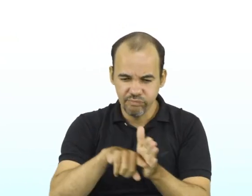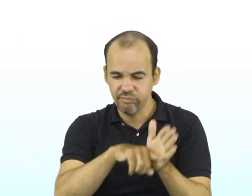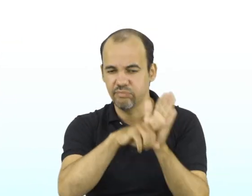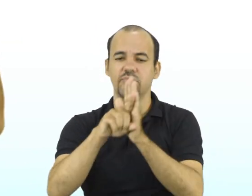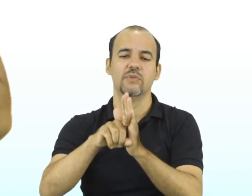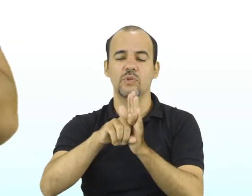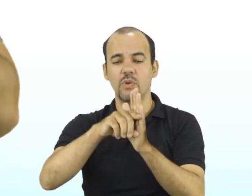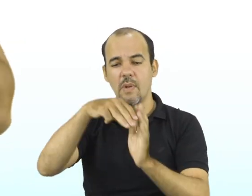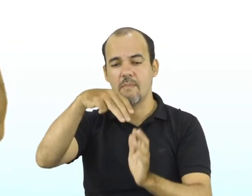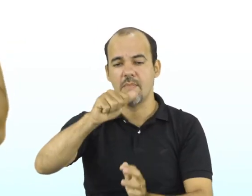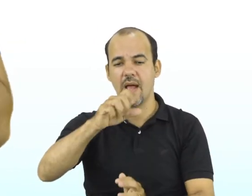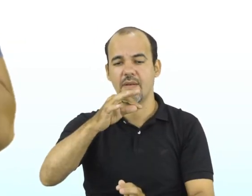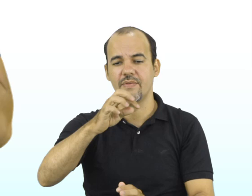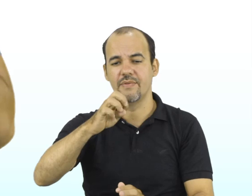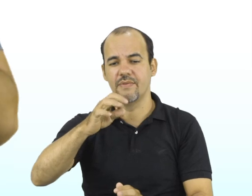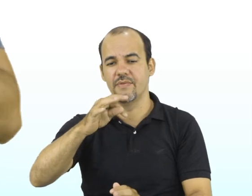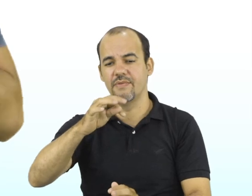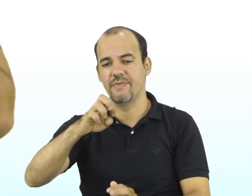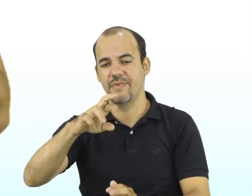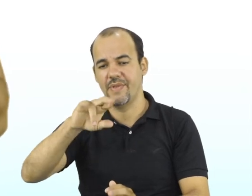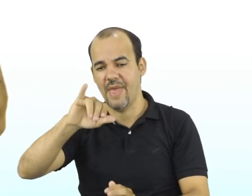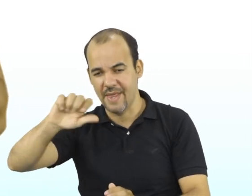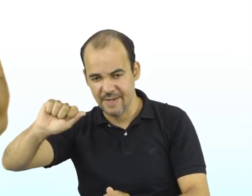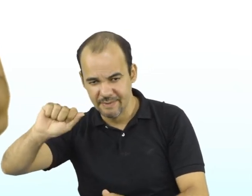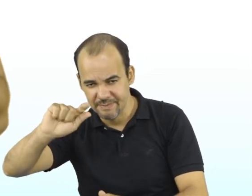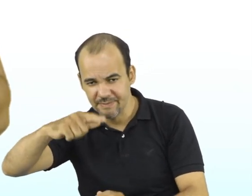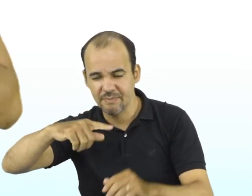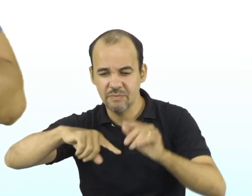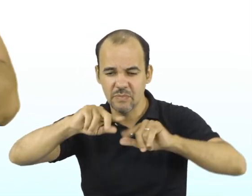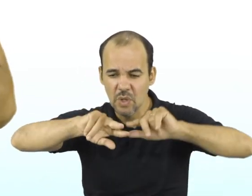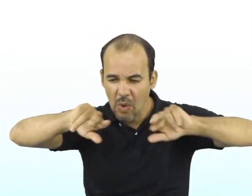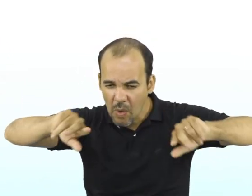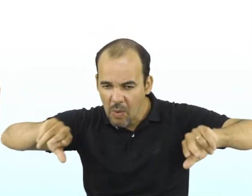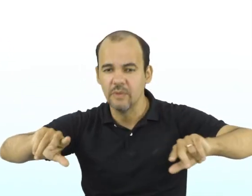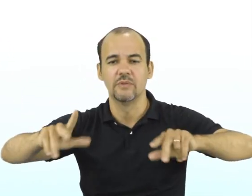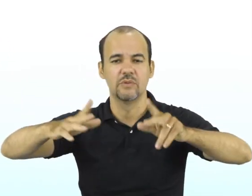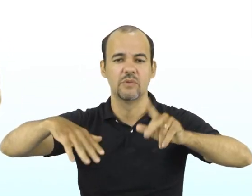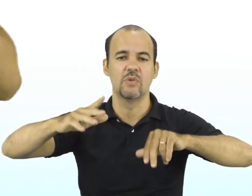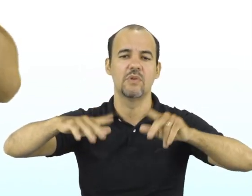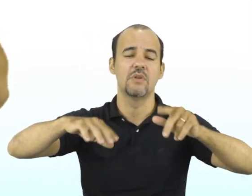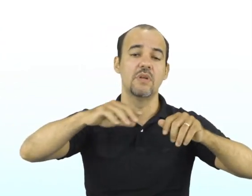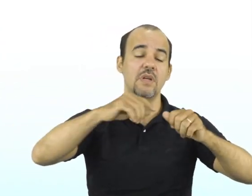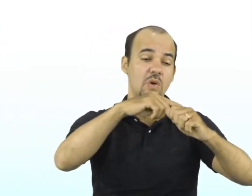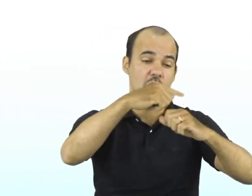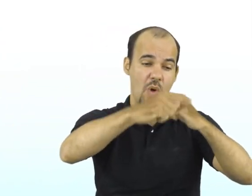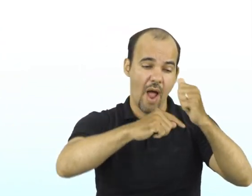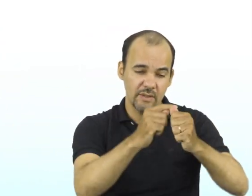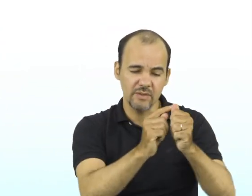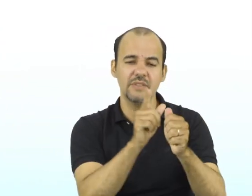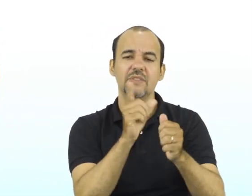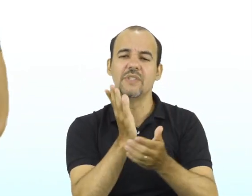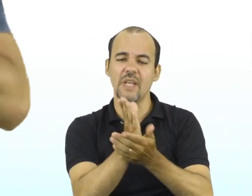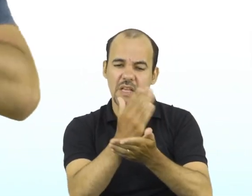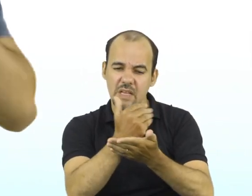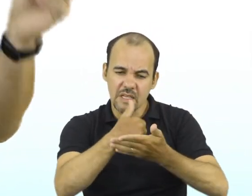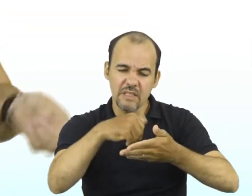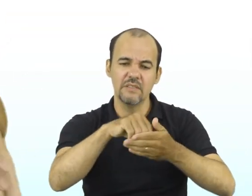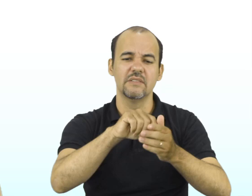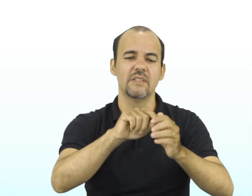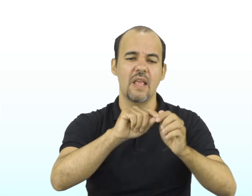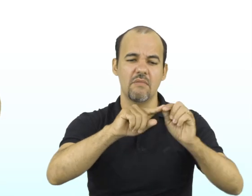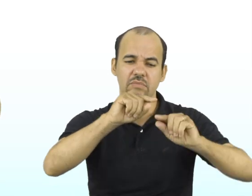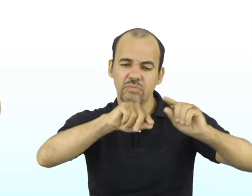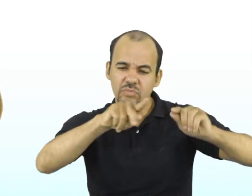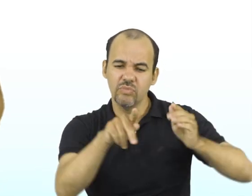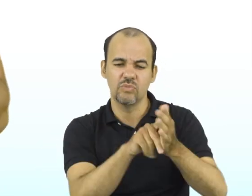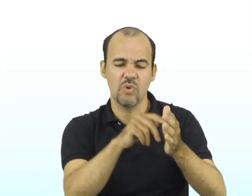matéria, tá? O átomo, ele tem algumas estruturas, tá? E algumas partículas subatômicas que nós vamos